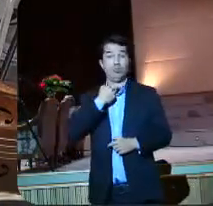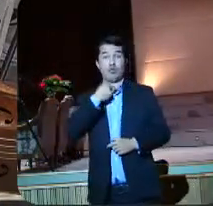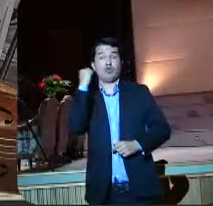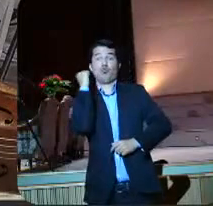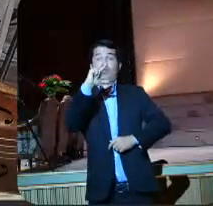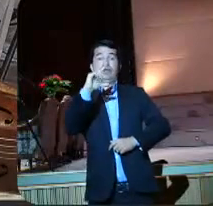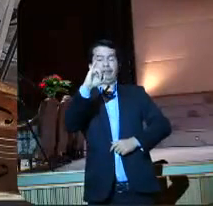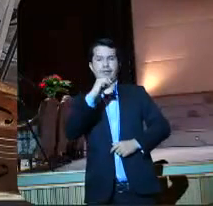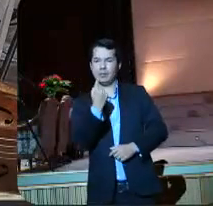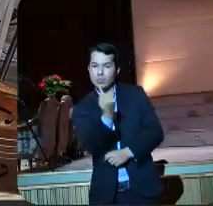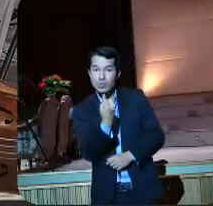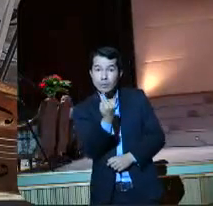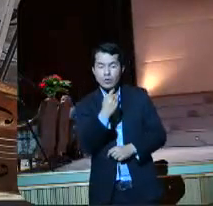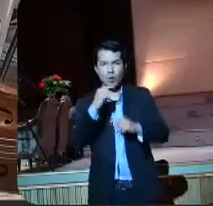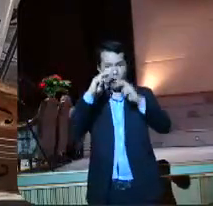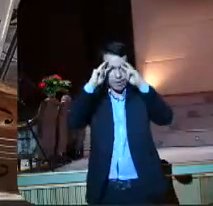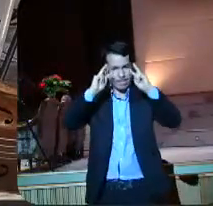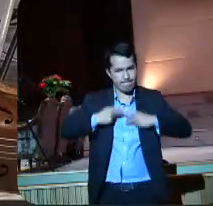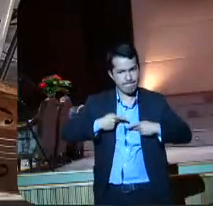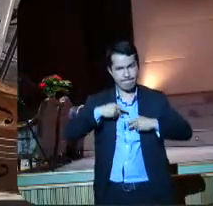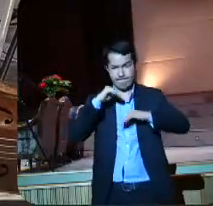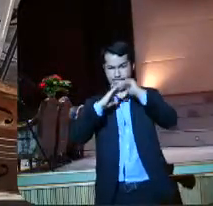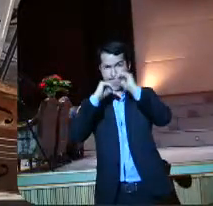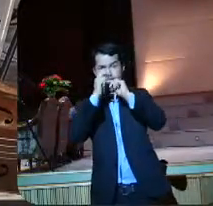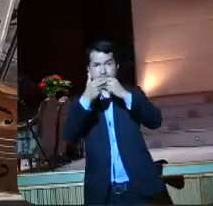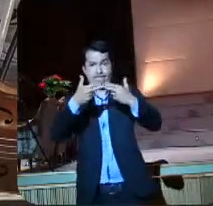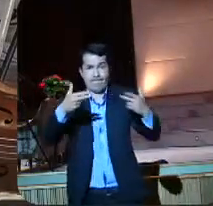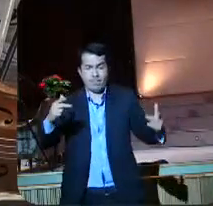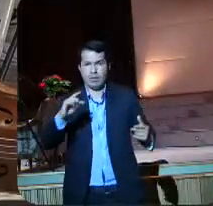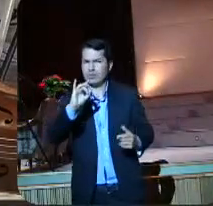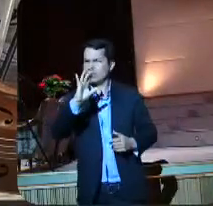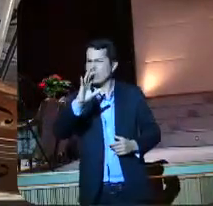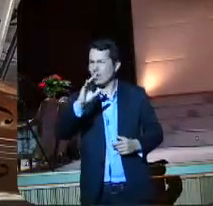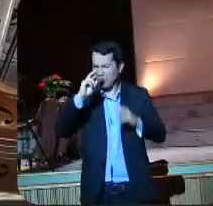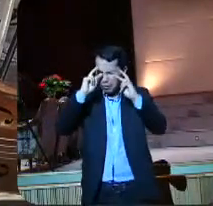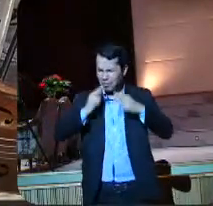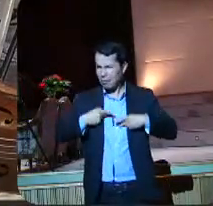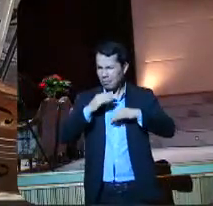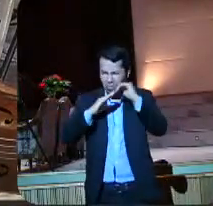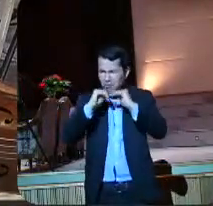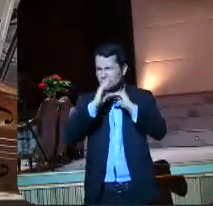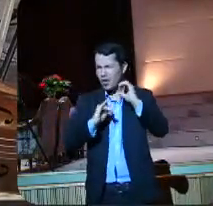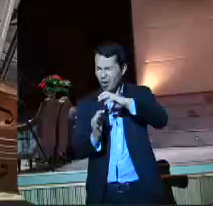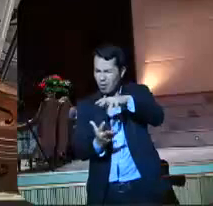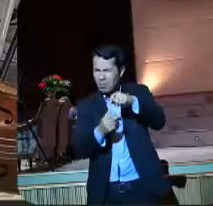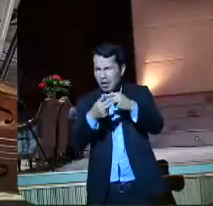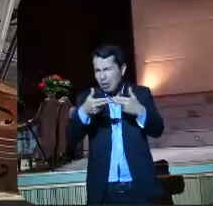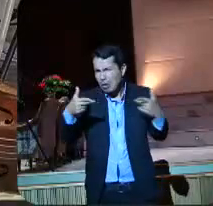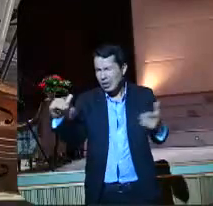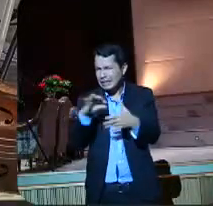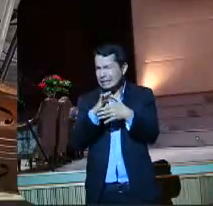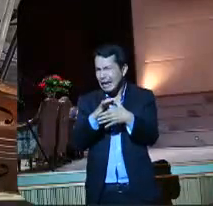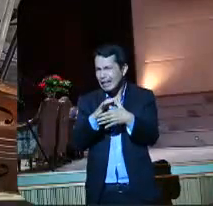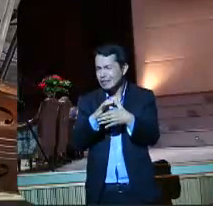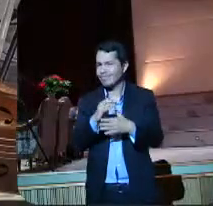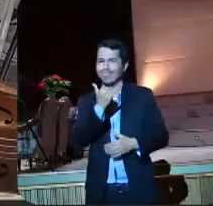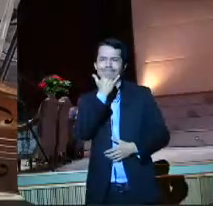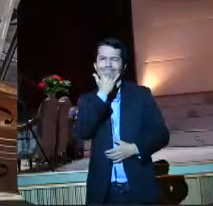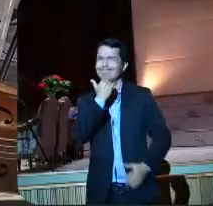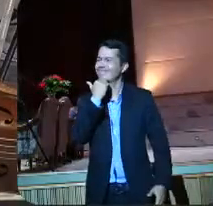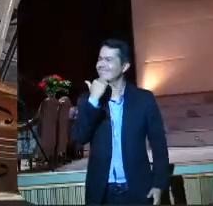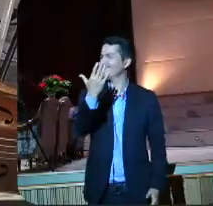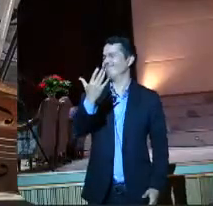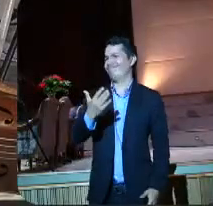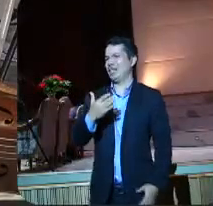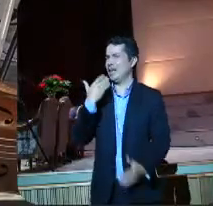as batalhas espirituais se a gente não aprender o poder, e se a gente não tiver intimidade, e